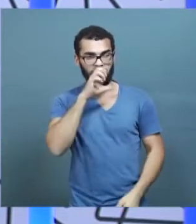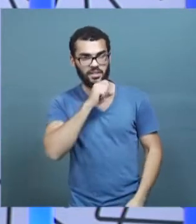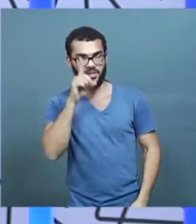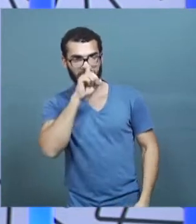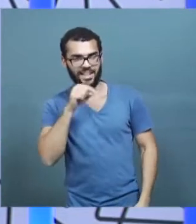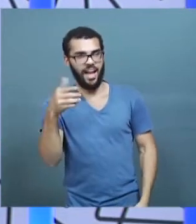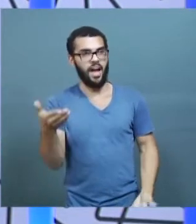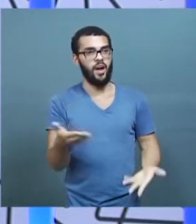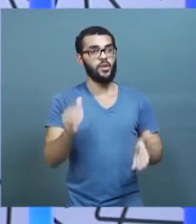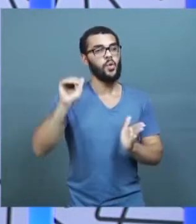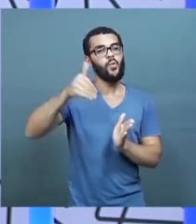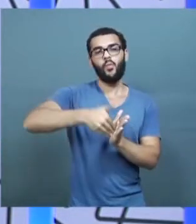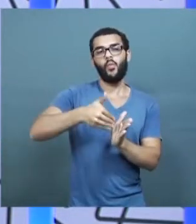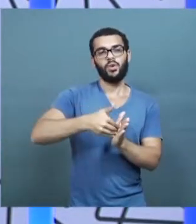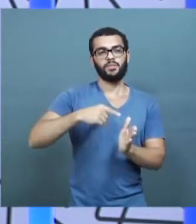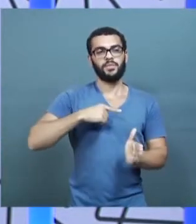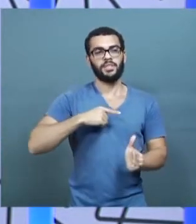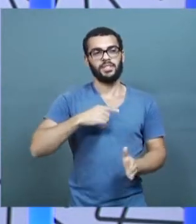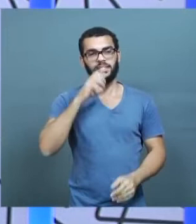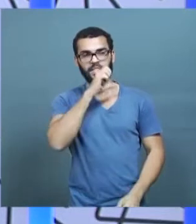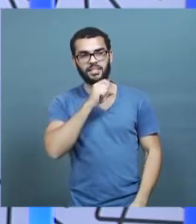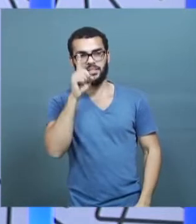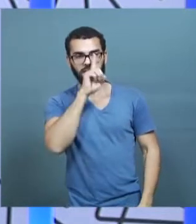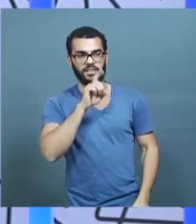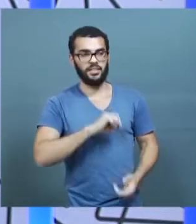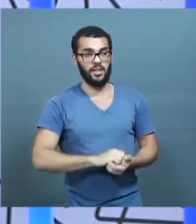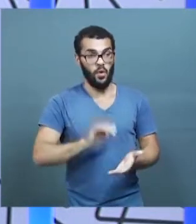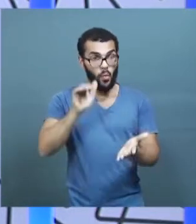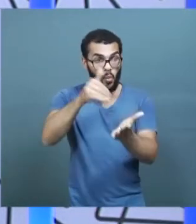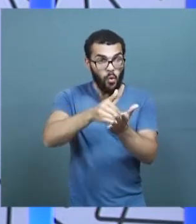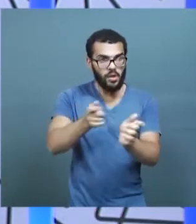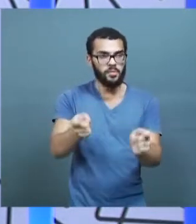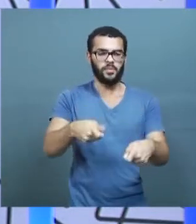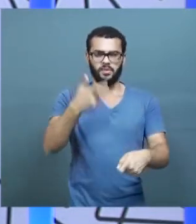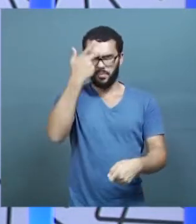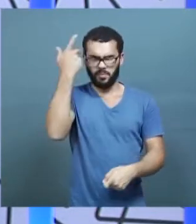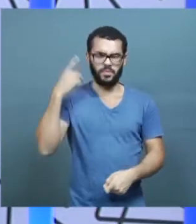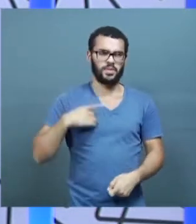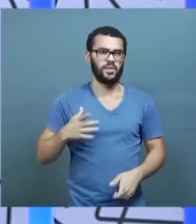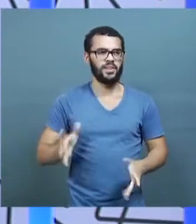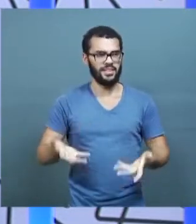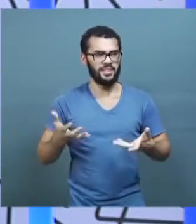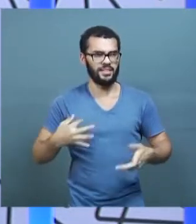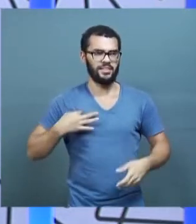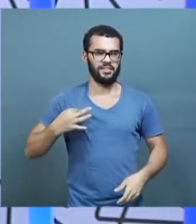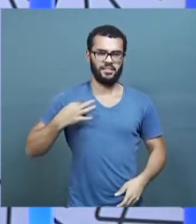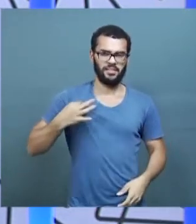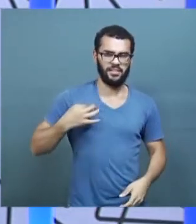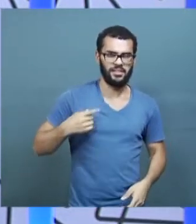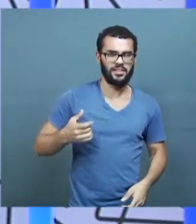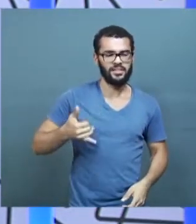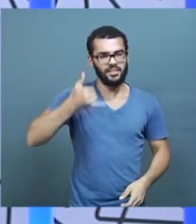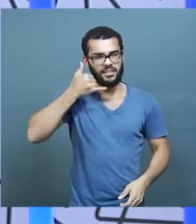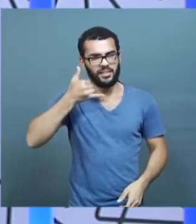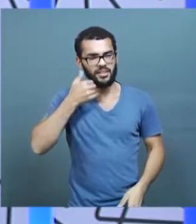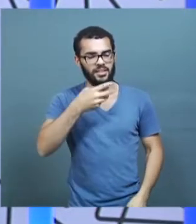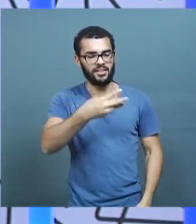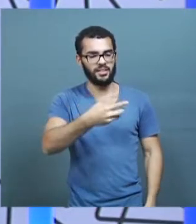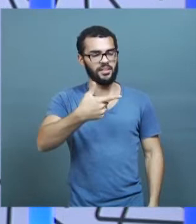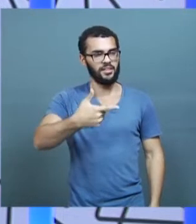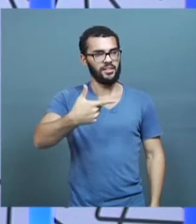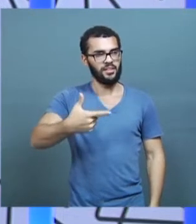último final de semana de festa. É o último, mas dá tempo ainda para o público que quiser ser voluntário, ligar no